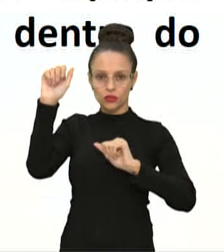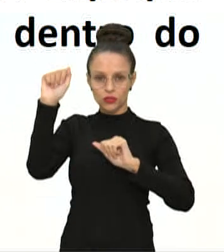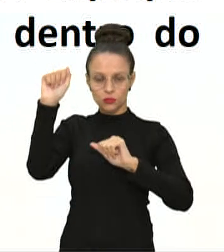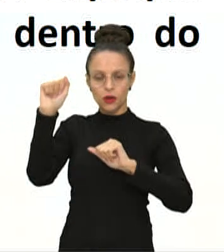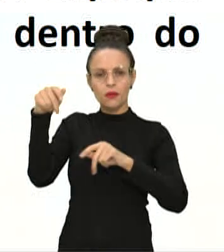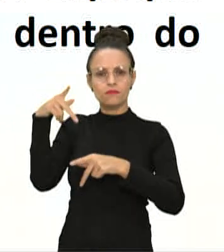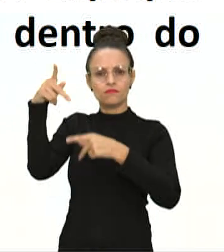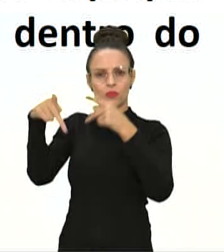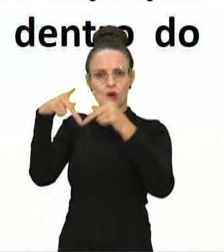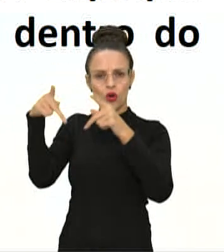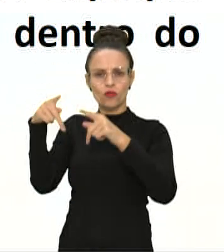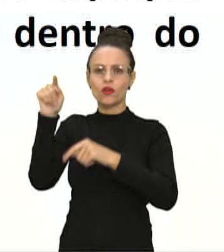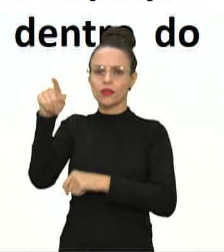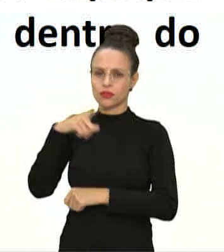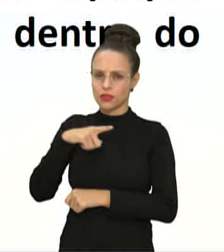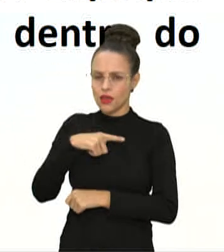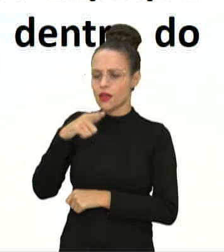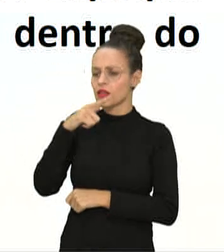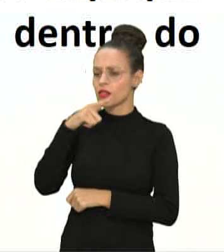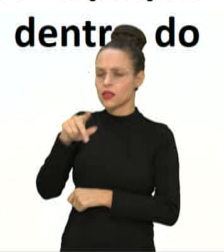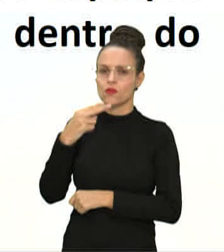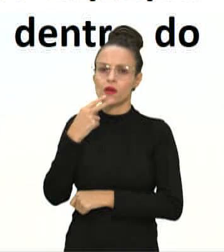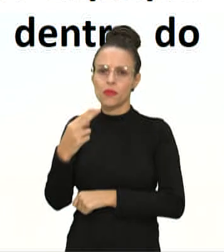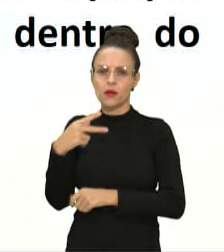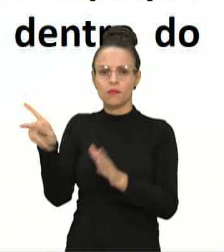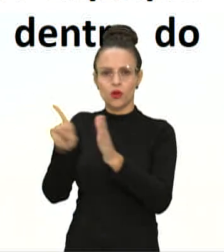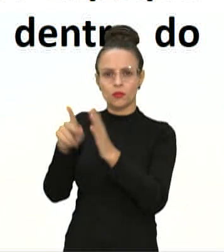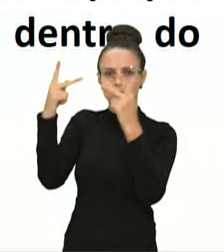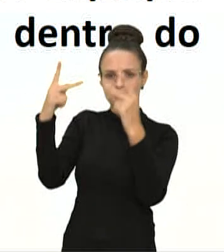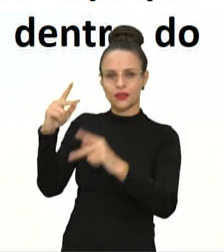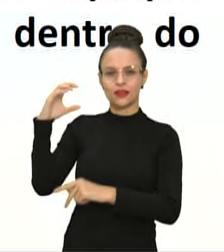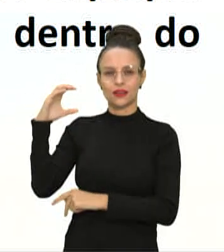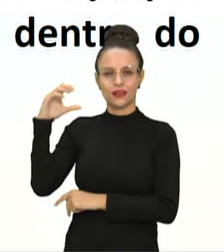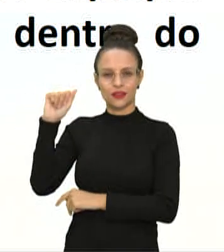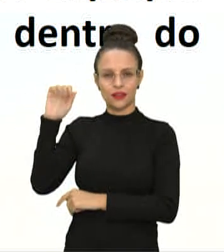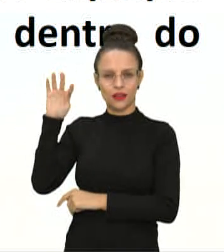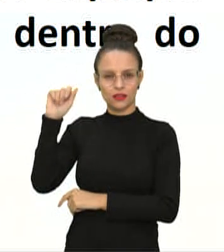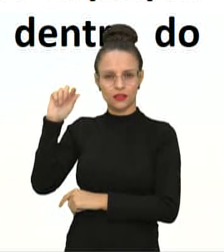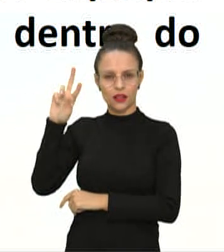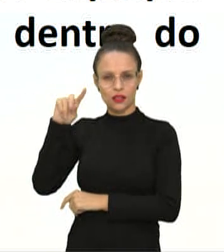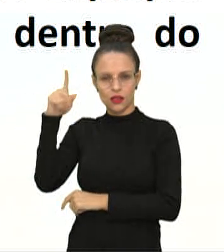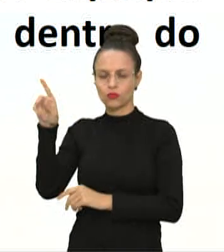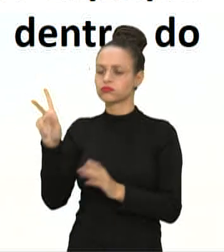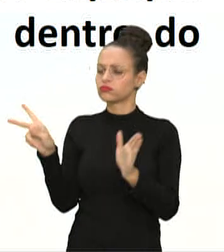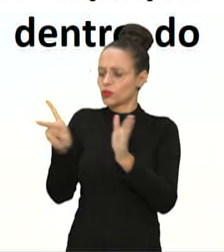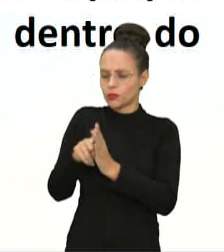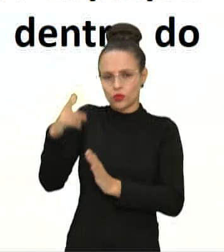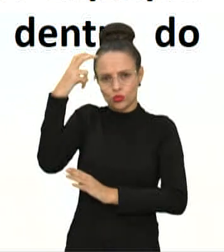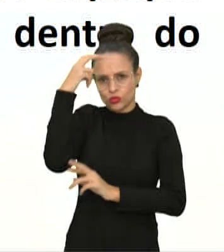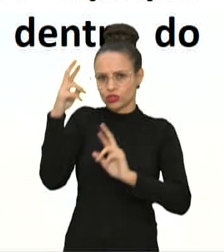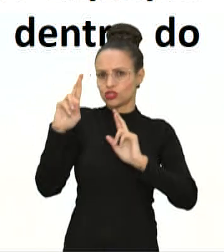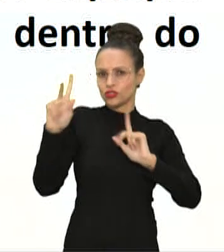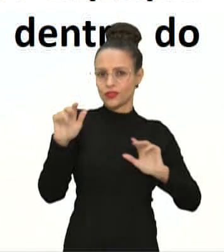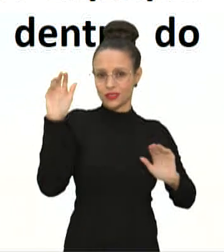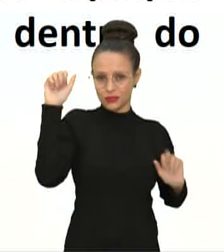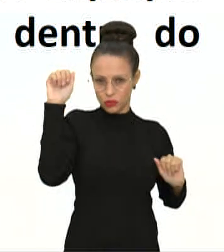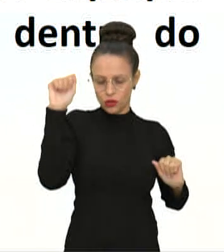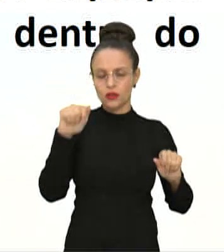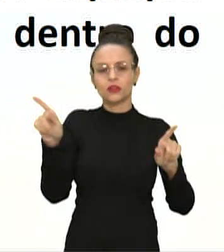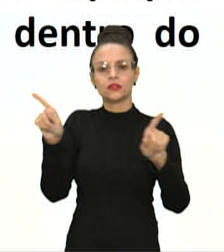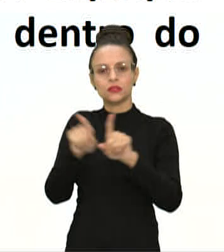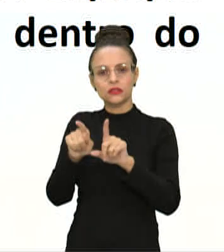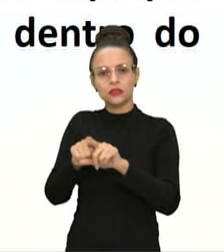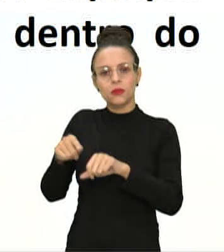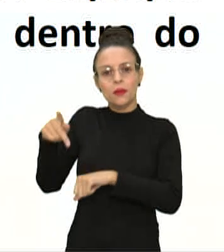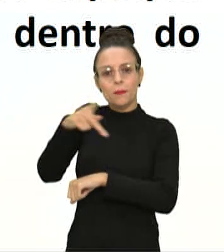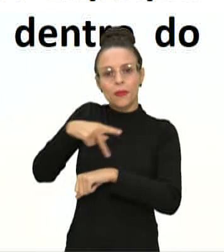território espanhol. Eles têm uma língua própria, catalão, acabei de explicar, uma matriz cultural diferente da espanhola. O chamado